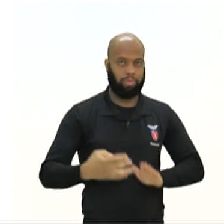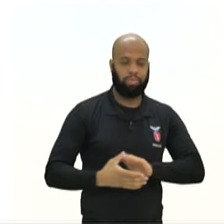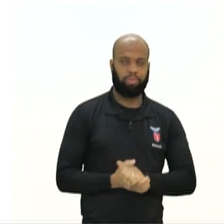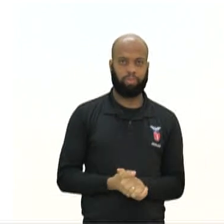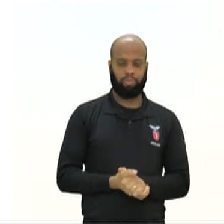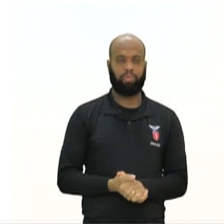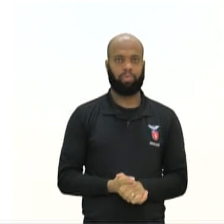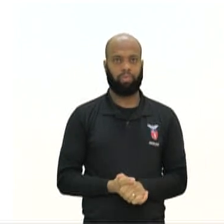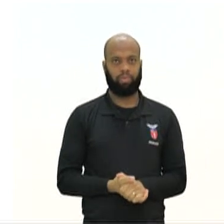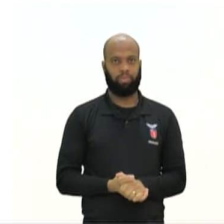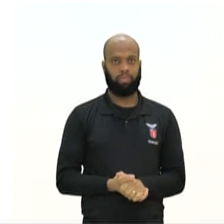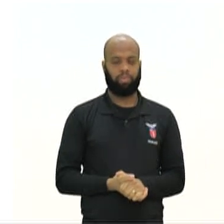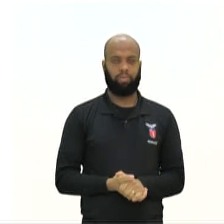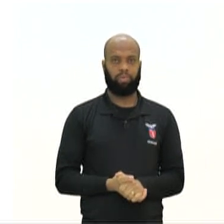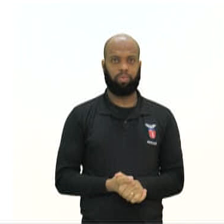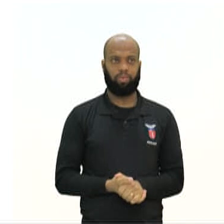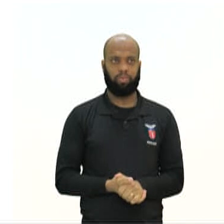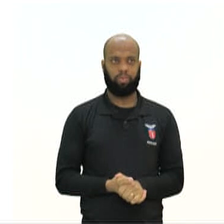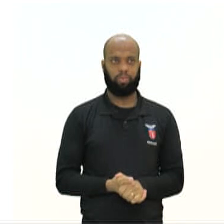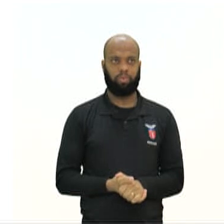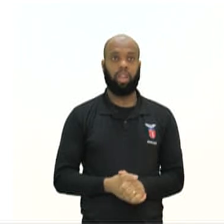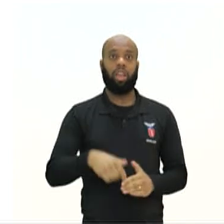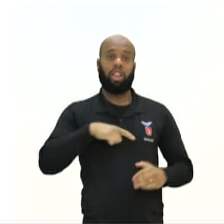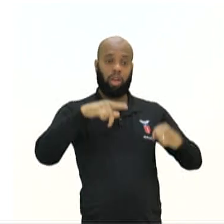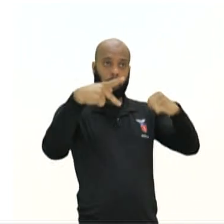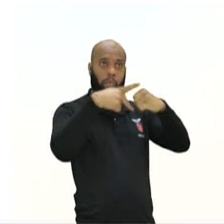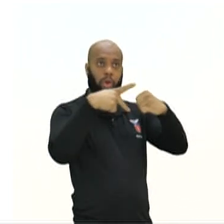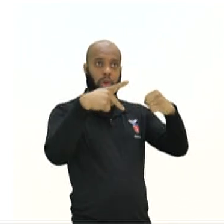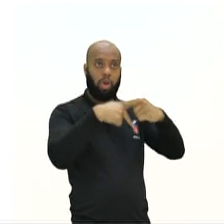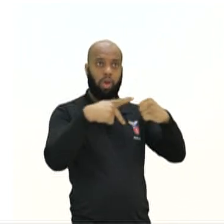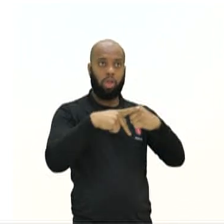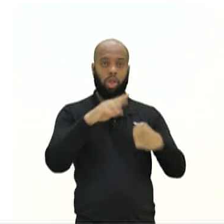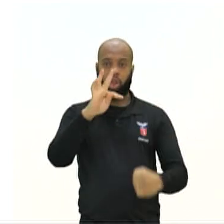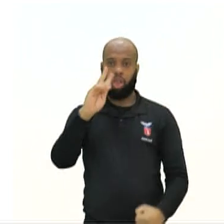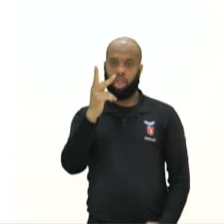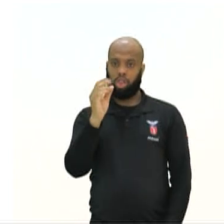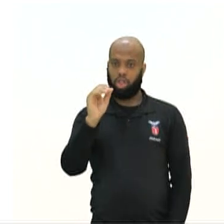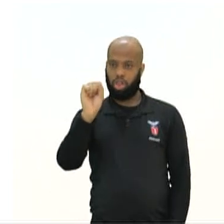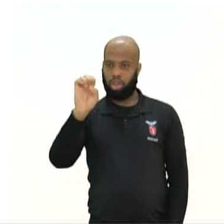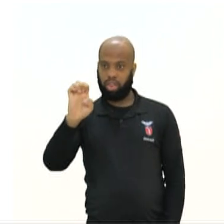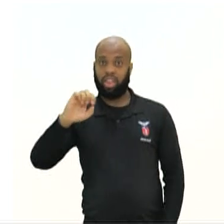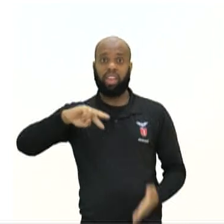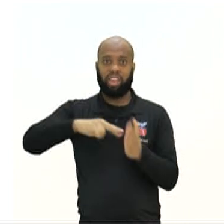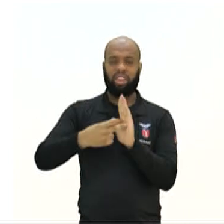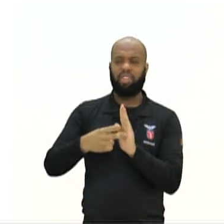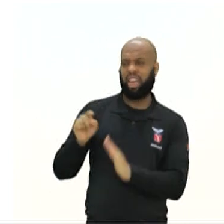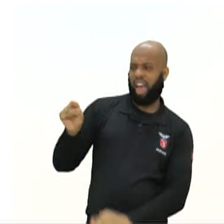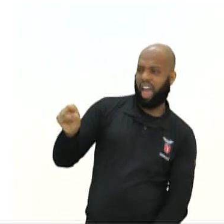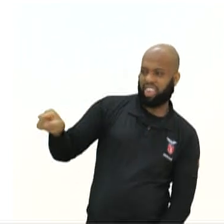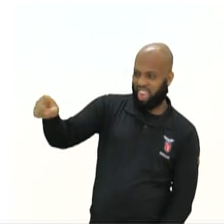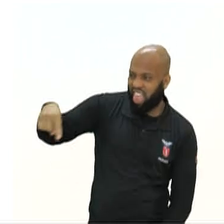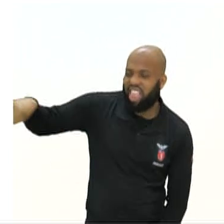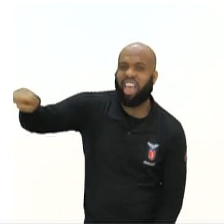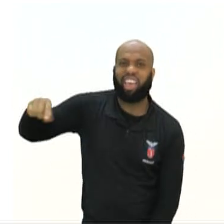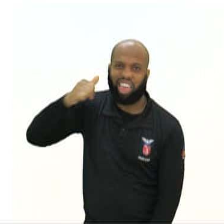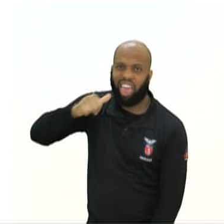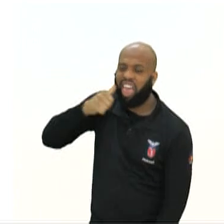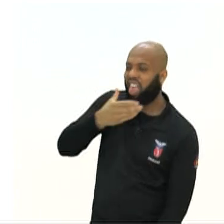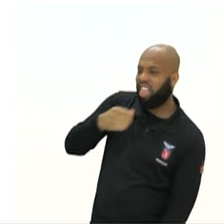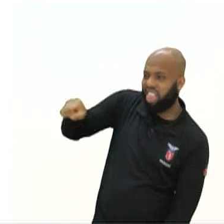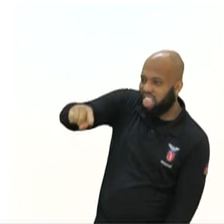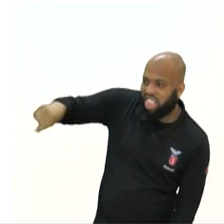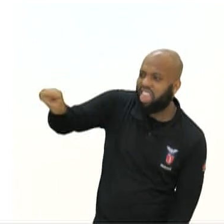those, line 2, refers to. O pronome those, que está aqui, ó, que significa aqueles ou aquelas, está se referindo a